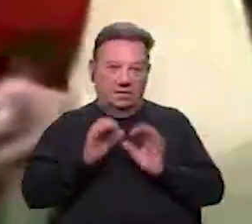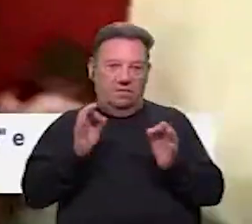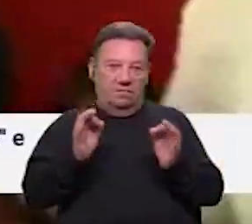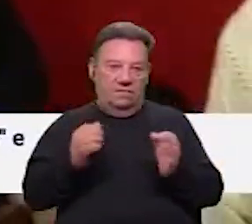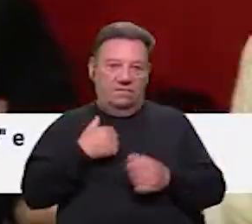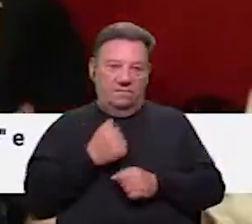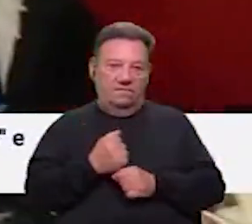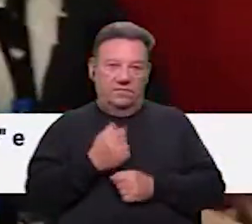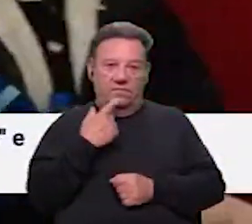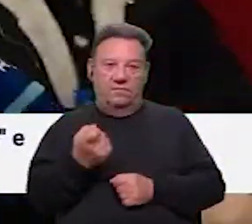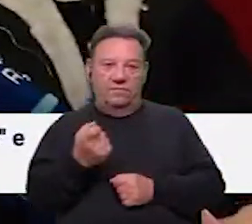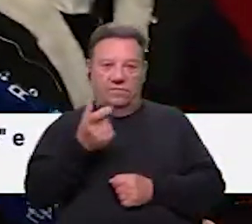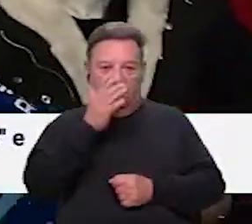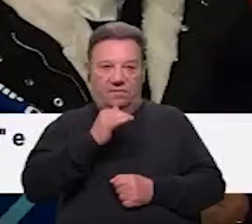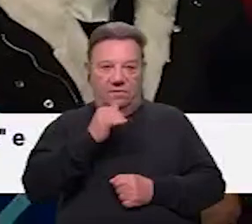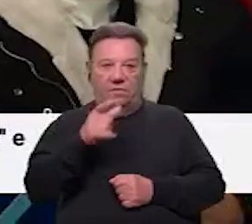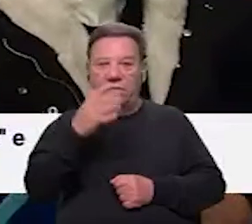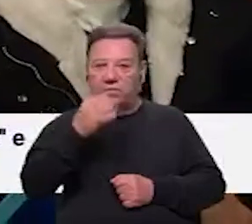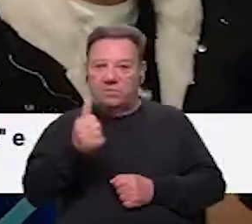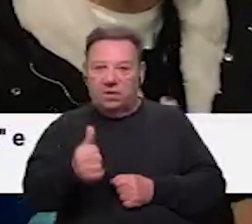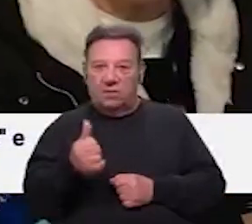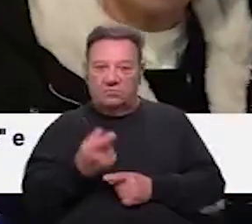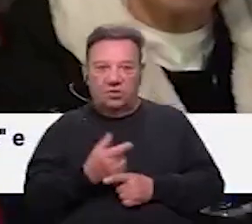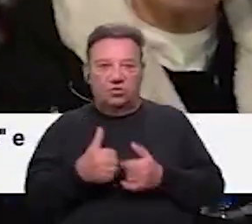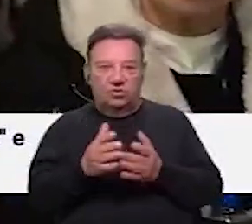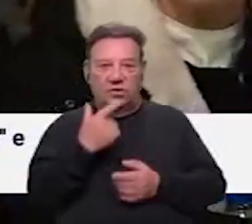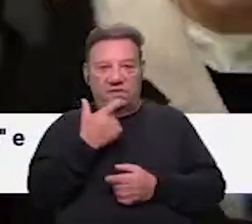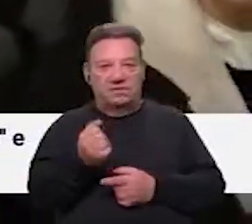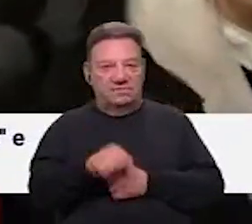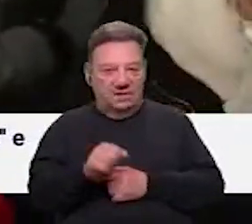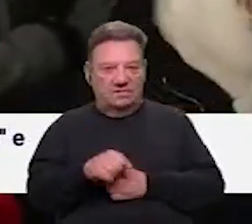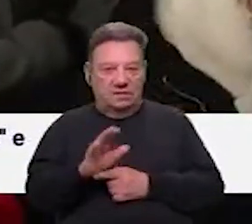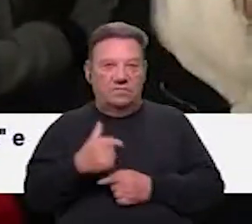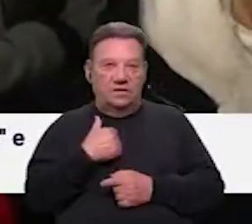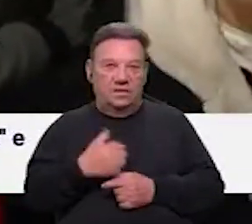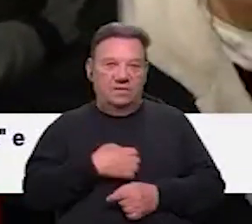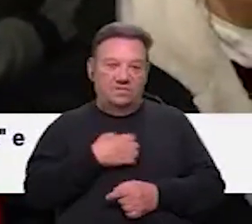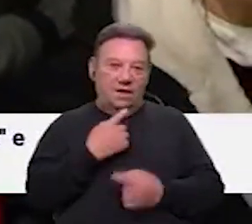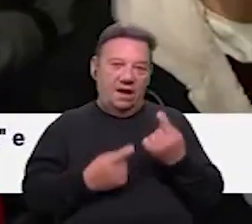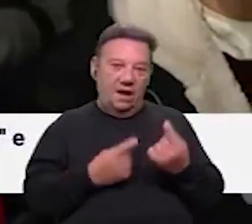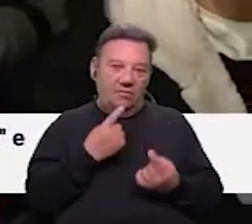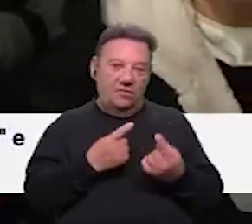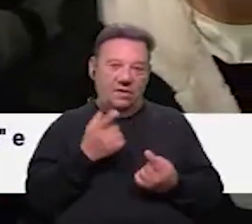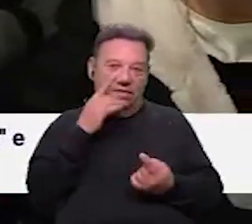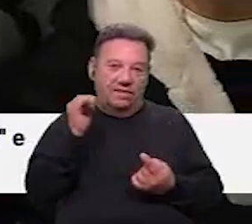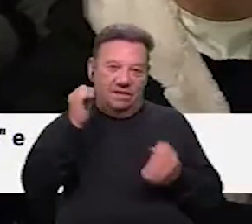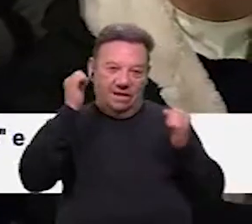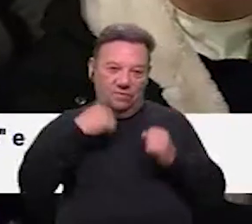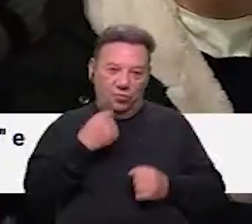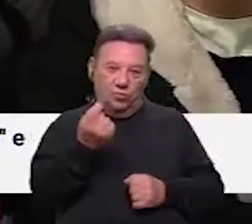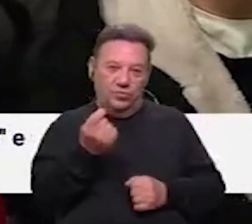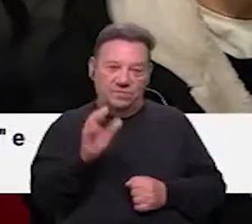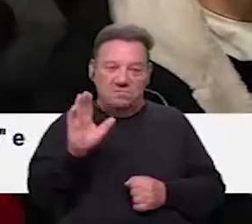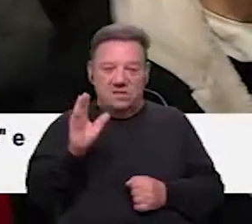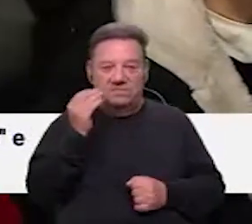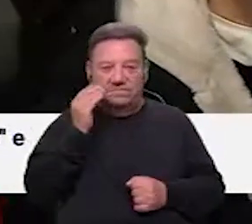eu faço as perguntas tradicionais, portaste bem, tal. Toda a gente diz que sim. Eu tenho a impressão que alguns estão-me a tentar enganar um bocadinho,